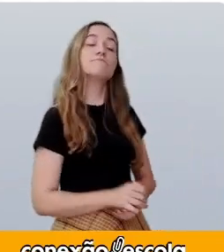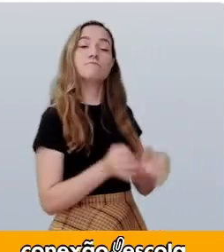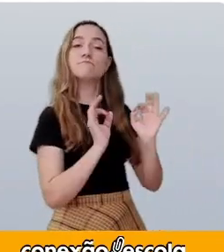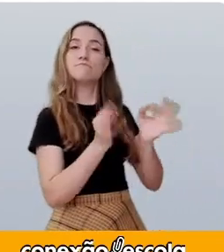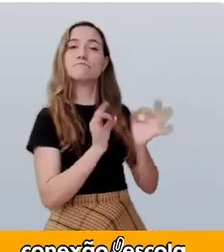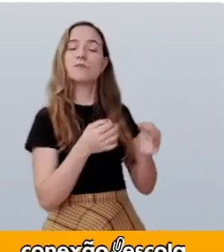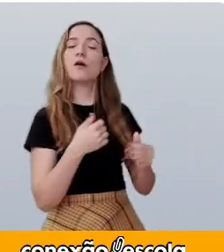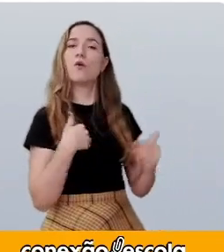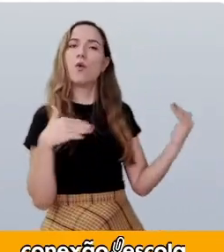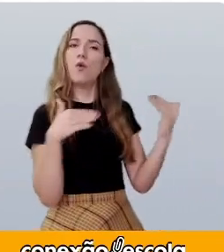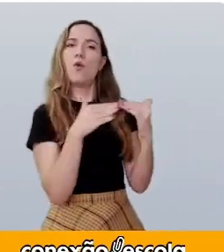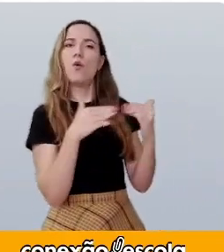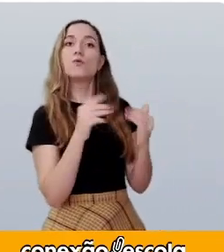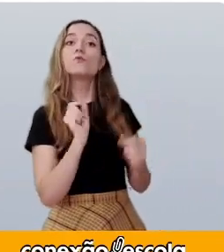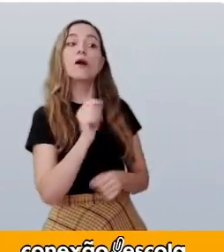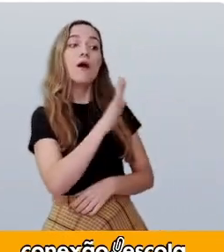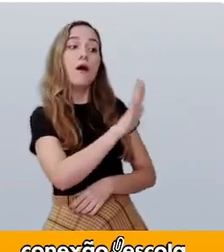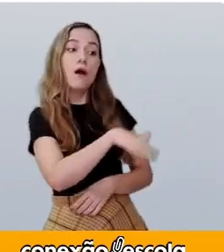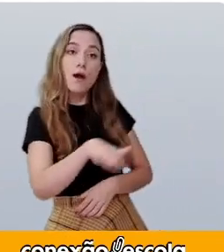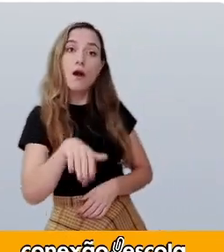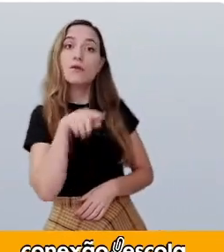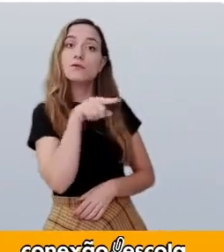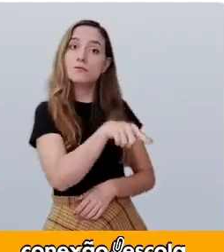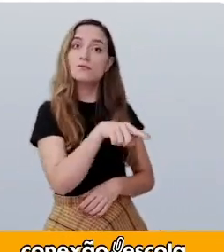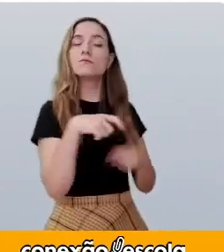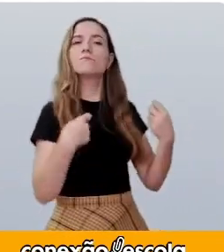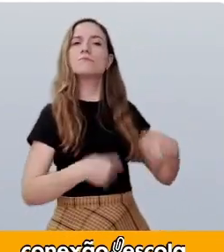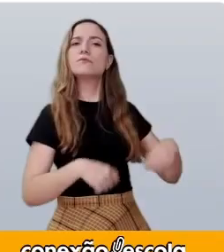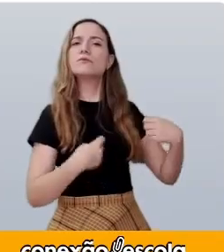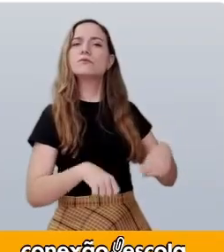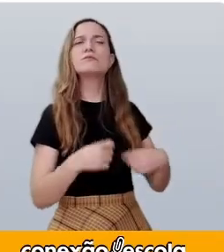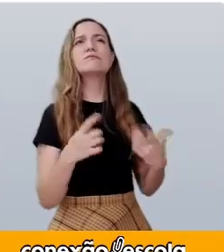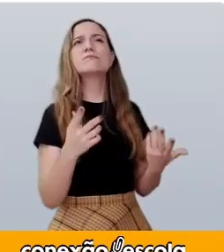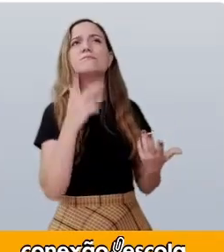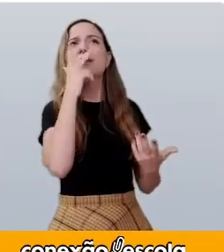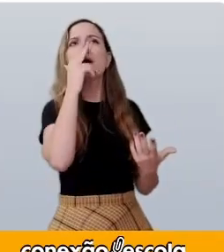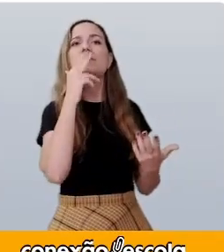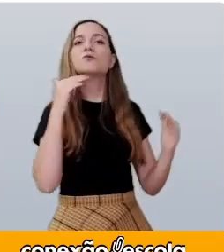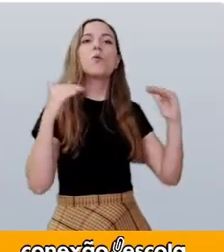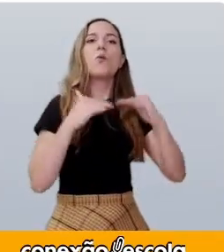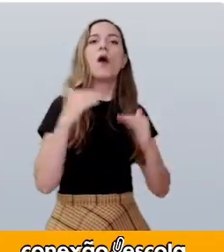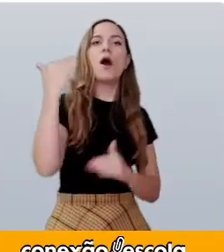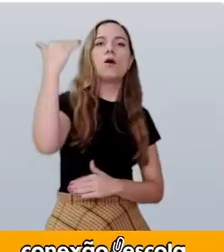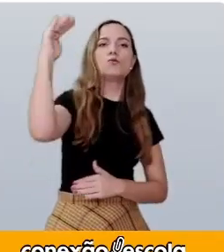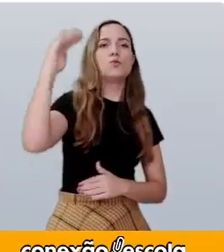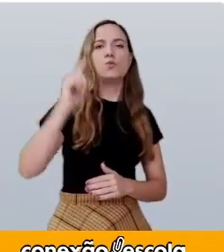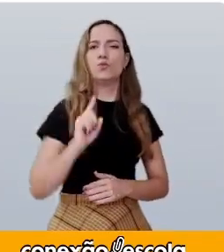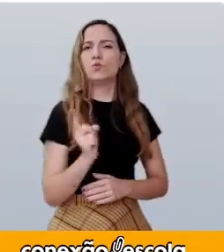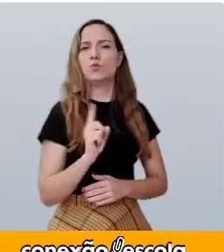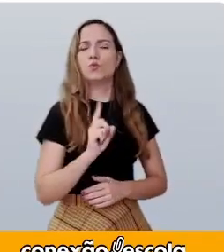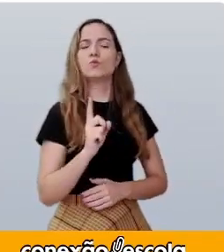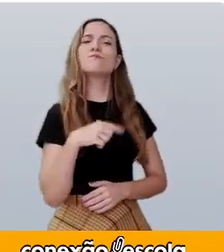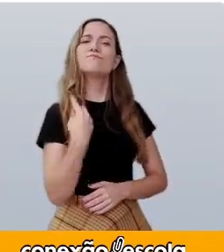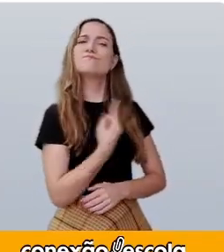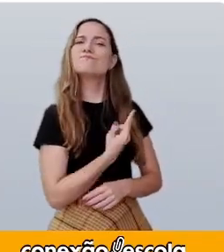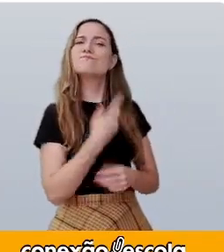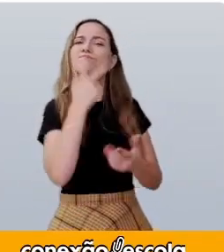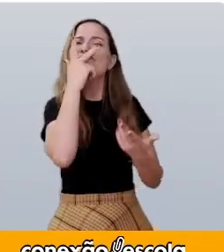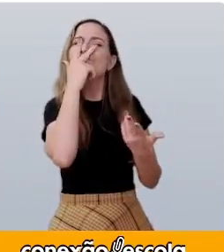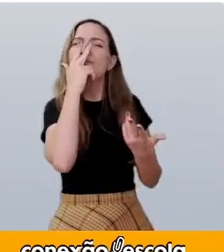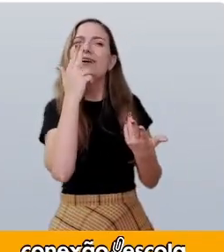que com criança se fala, não é exatamente como se fala com adulto, porque a gente tem